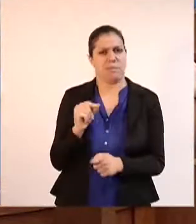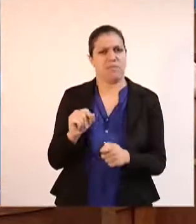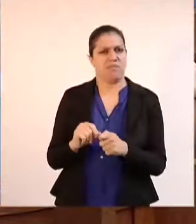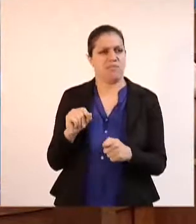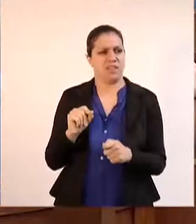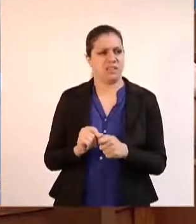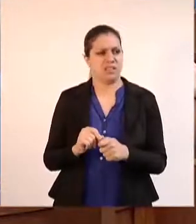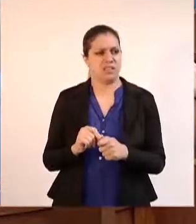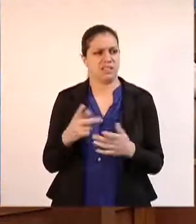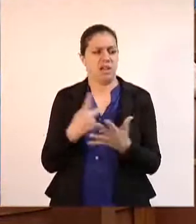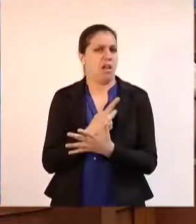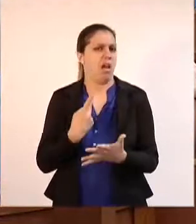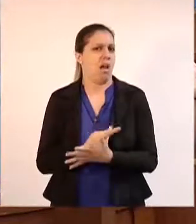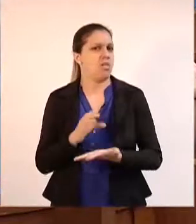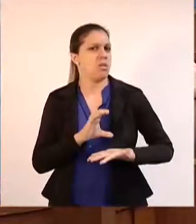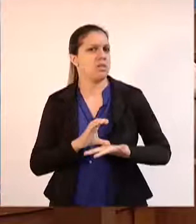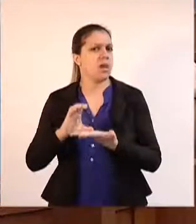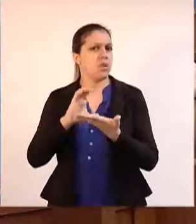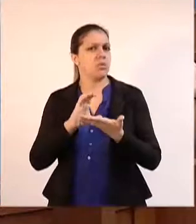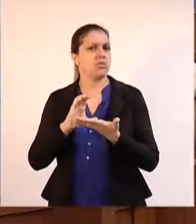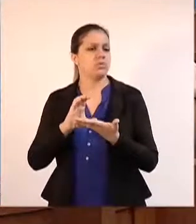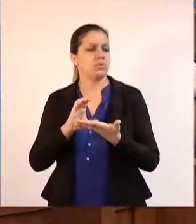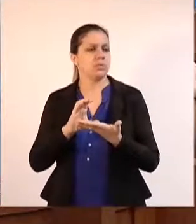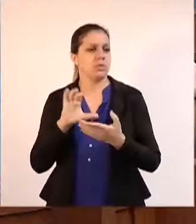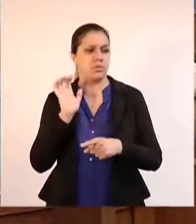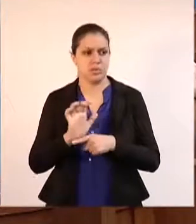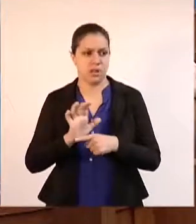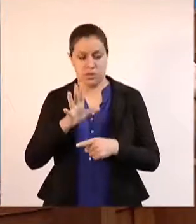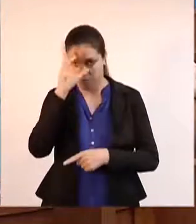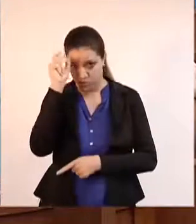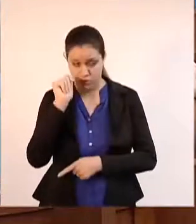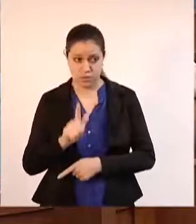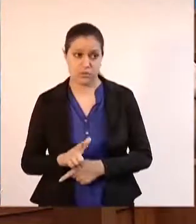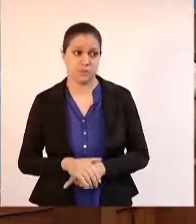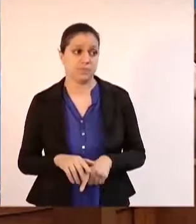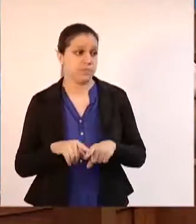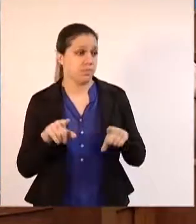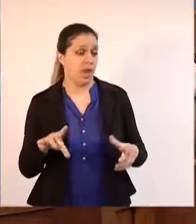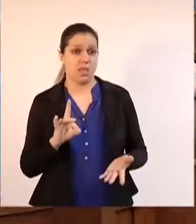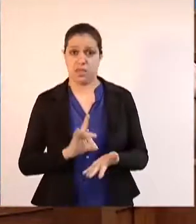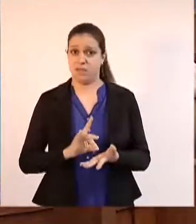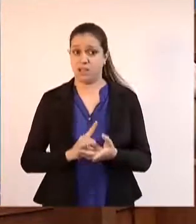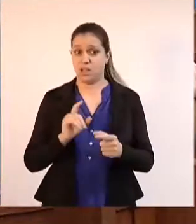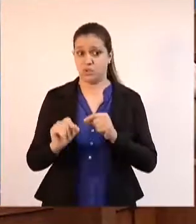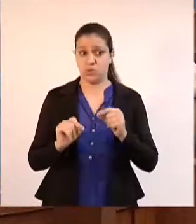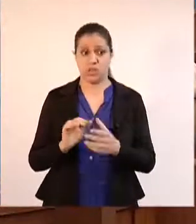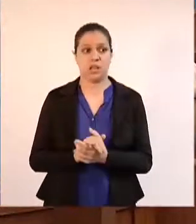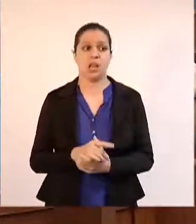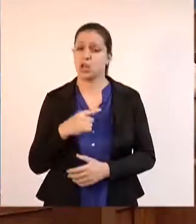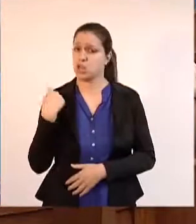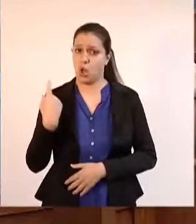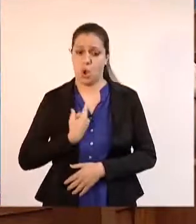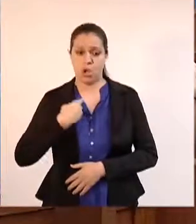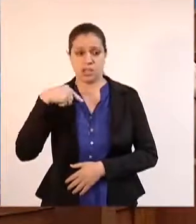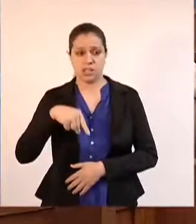a Constituição do Estado de Mato Grosso do Sul. Quando, na verdade, deputado Londres Machado, nós estamos